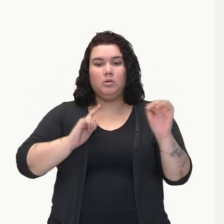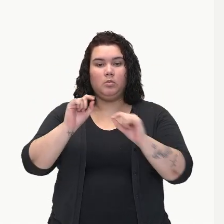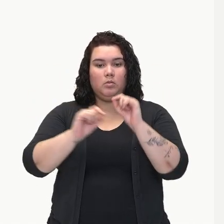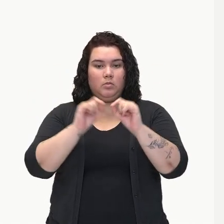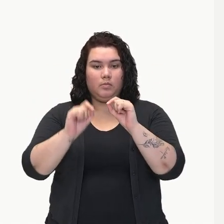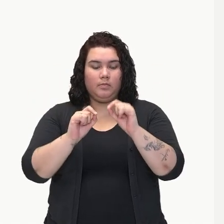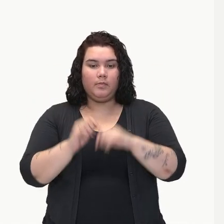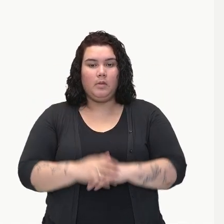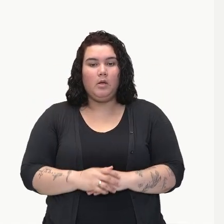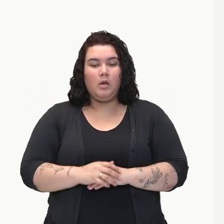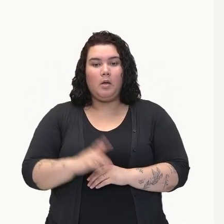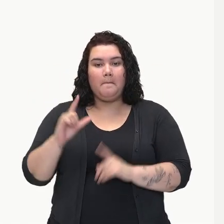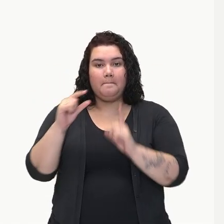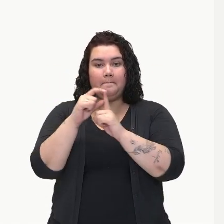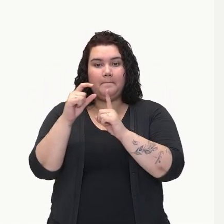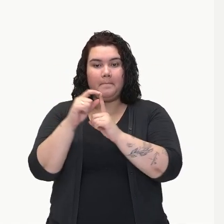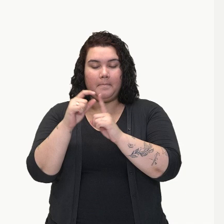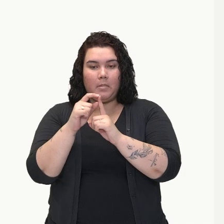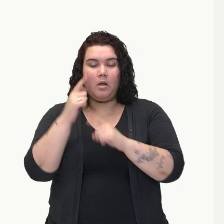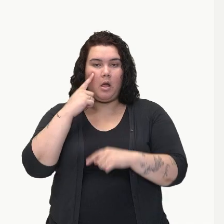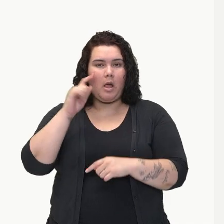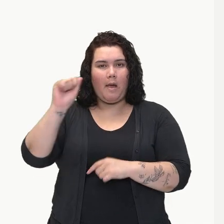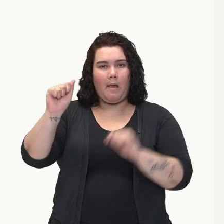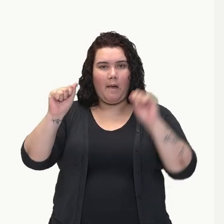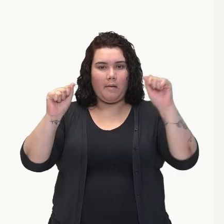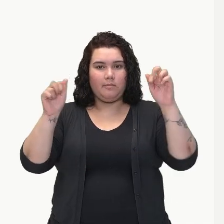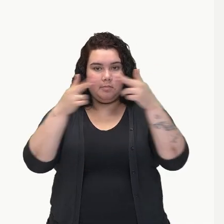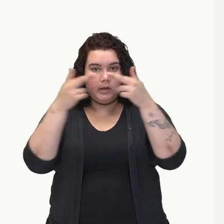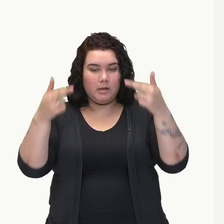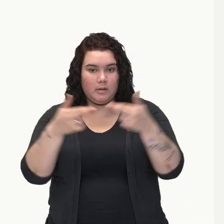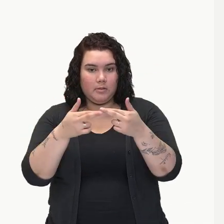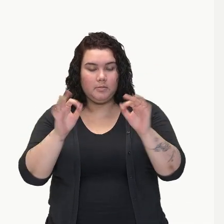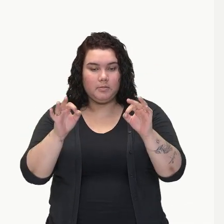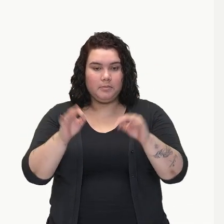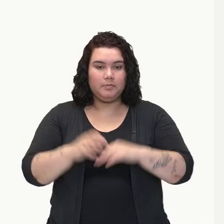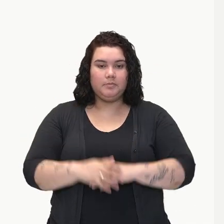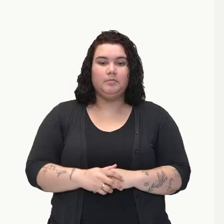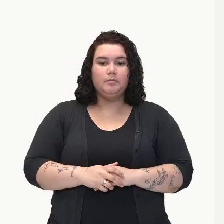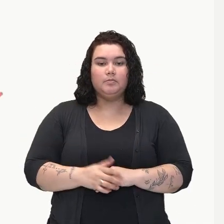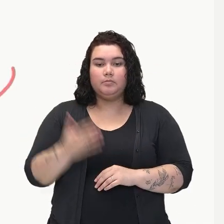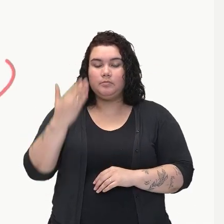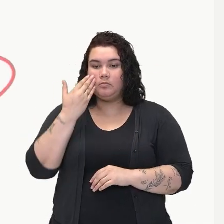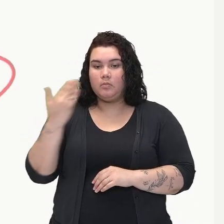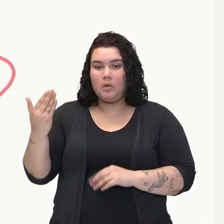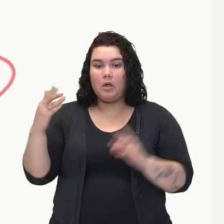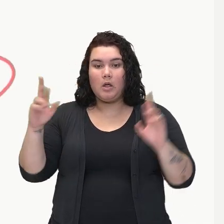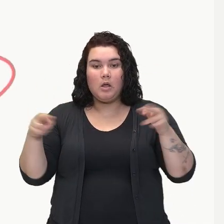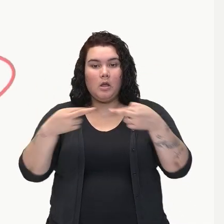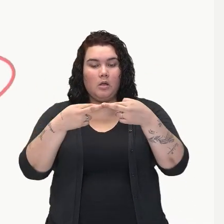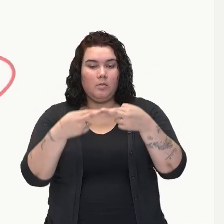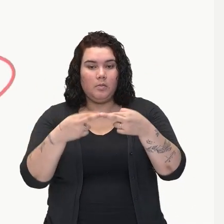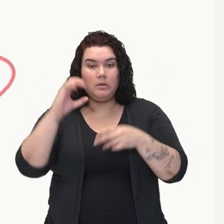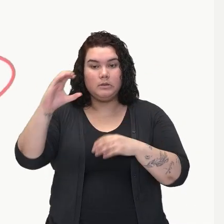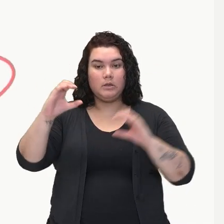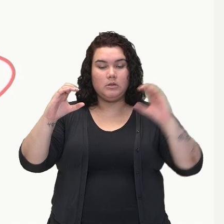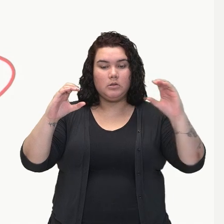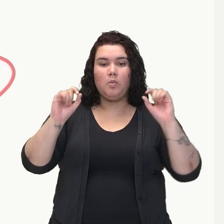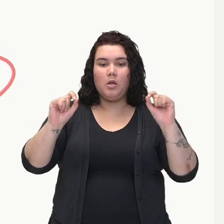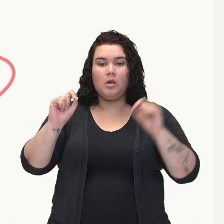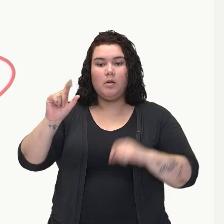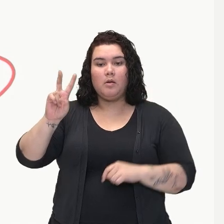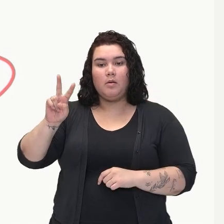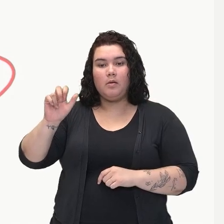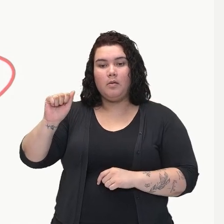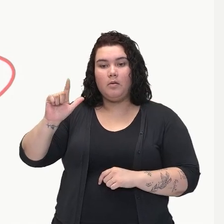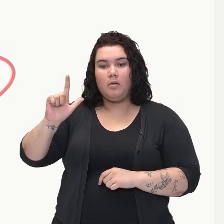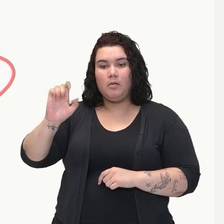timbiras, guerreiros valentes. Seu nome lavou na boca das gentes, olha só como eu estou rimando aqui C com C,